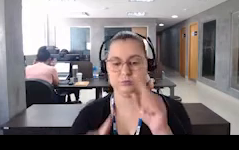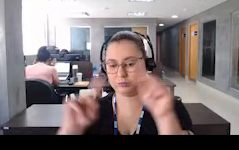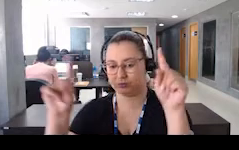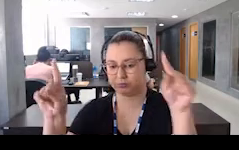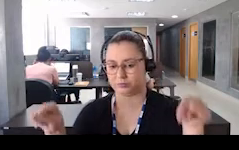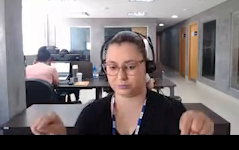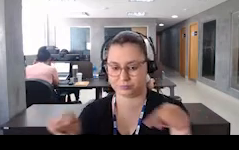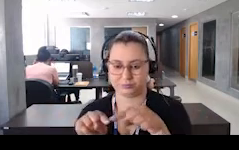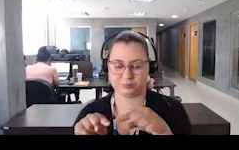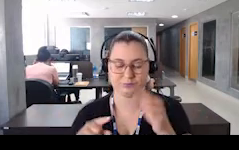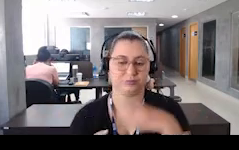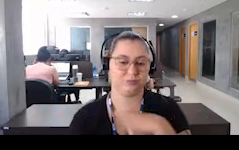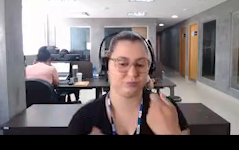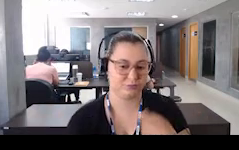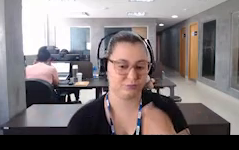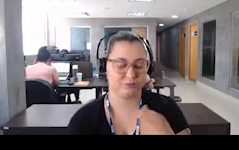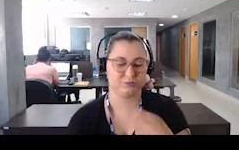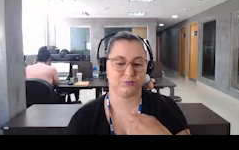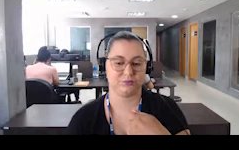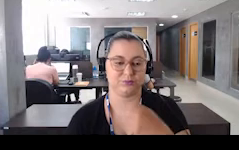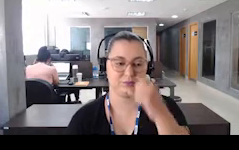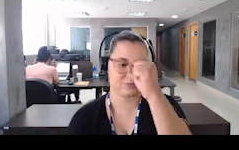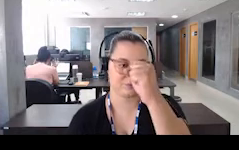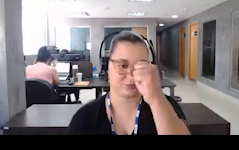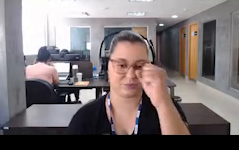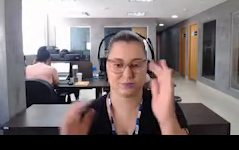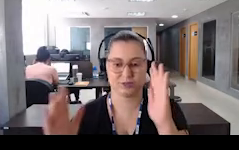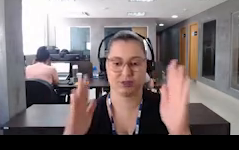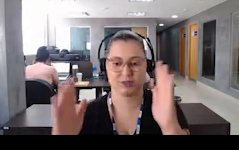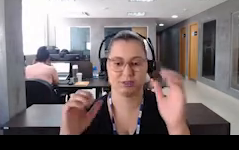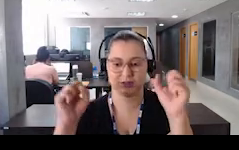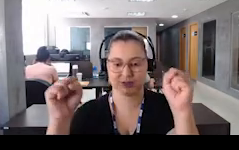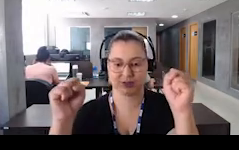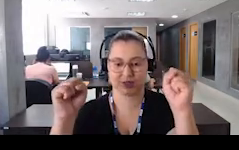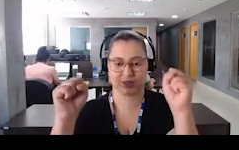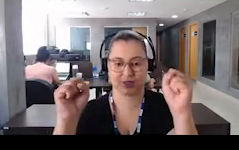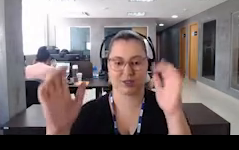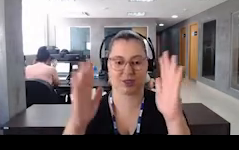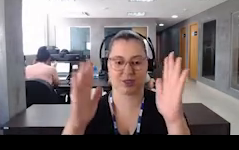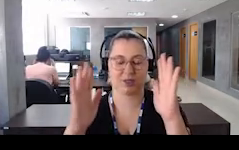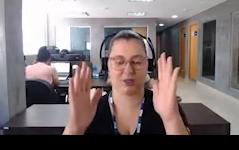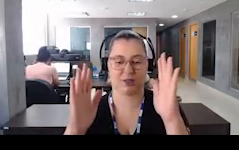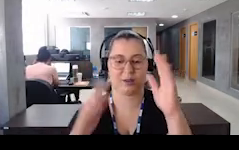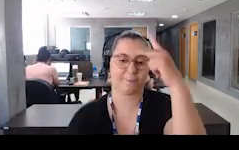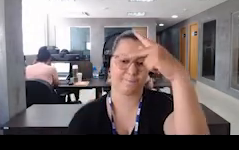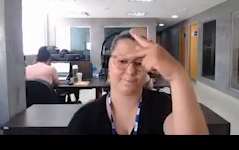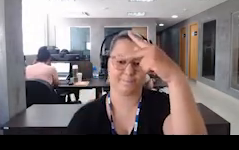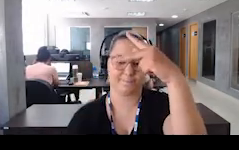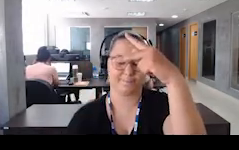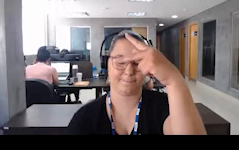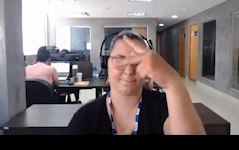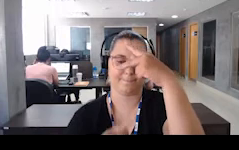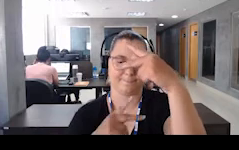de um circuito em série, né, o que a gente precisa fazer? Basta a gente somar, né? Então, aqui a gente vai ter que o